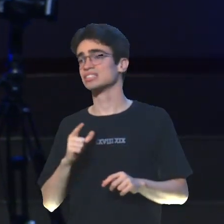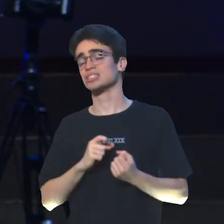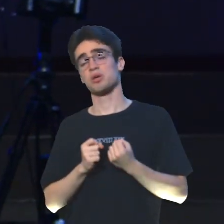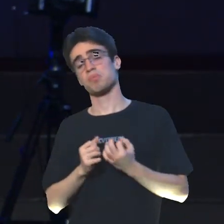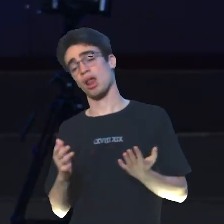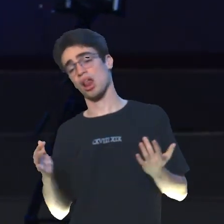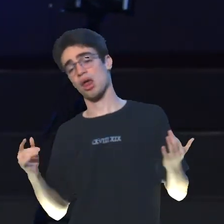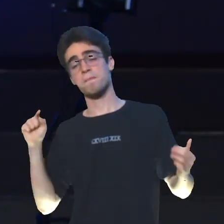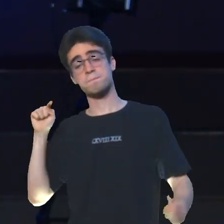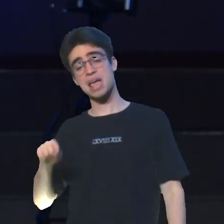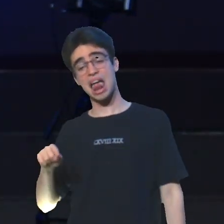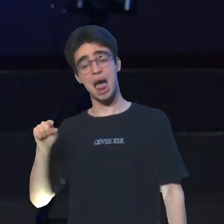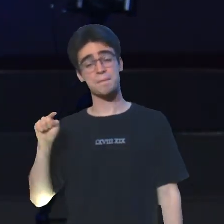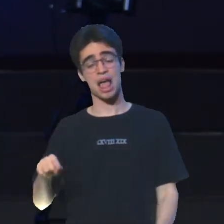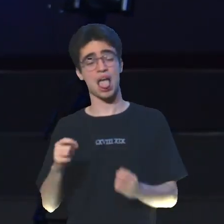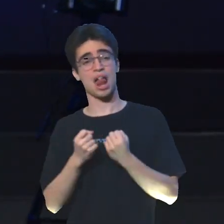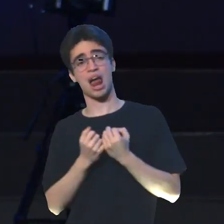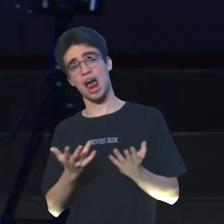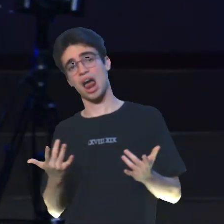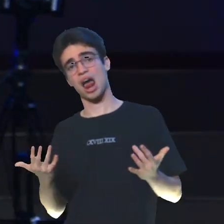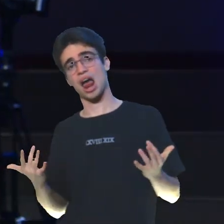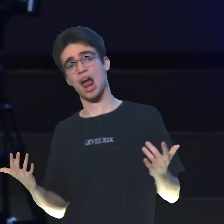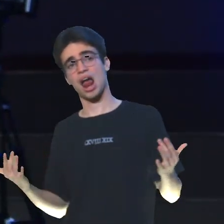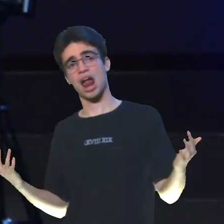pessoas, passassem por entre eles